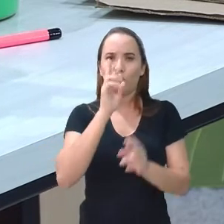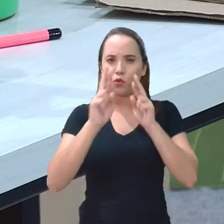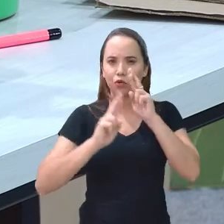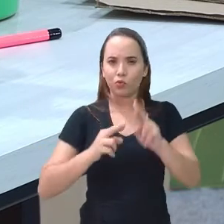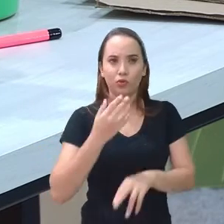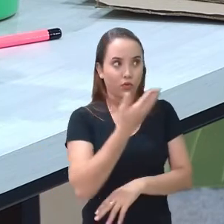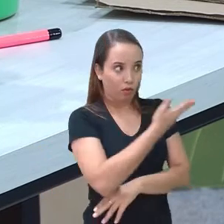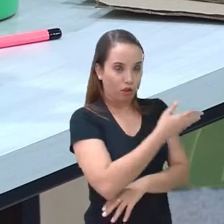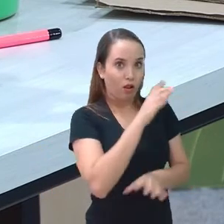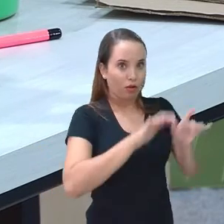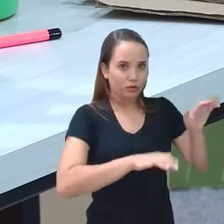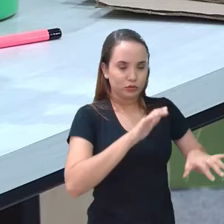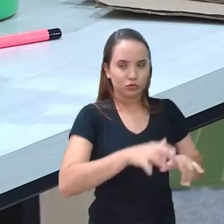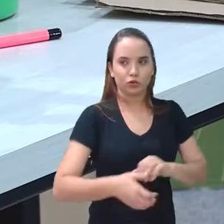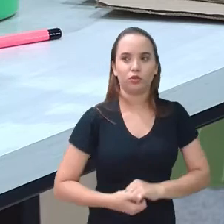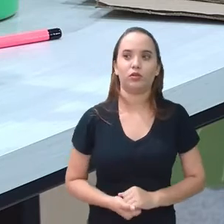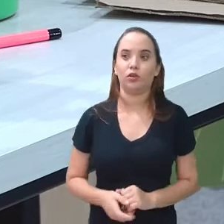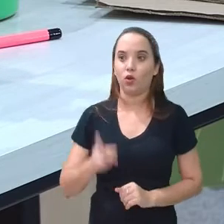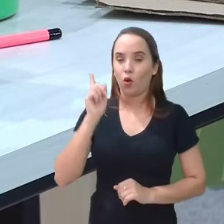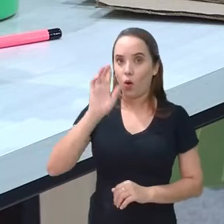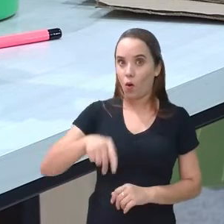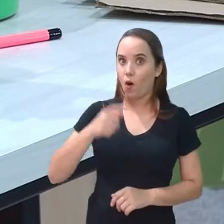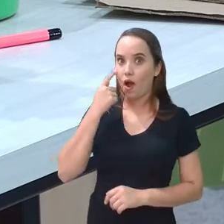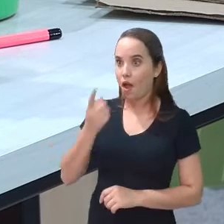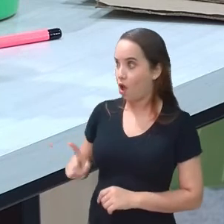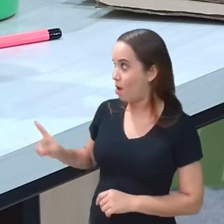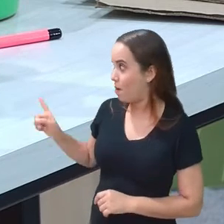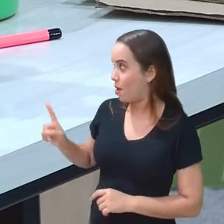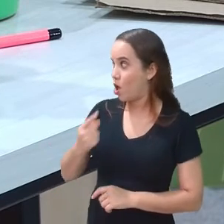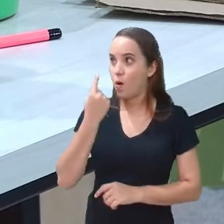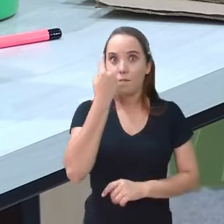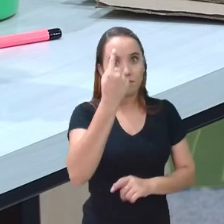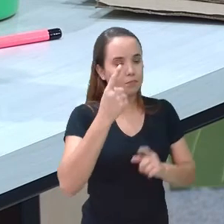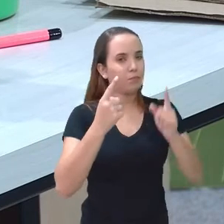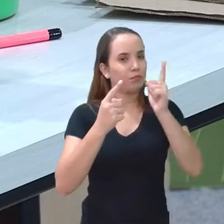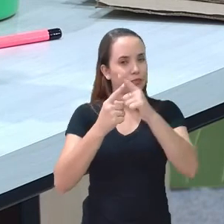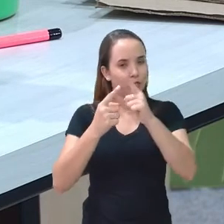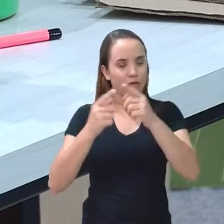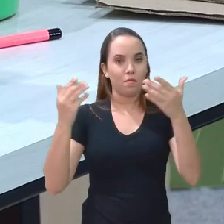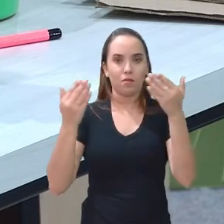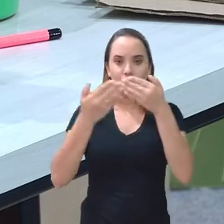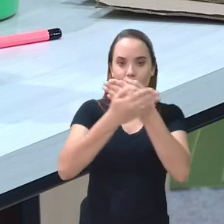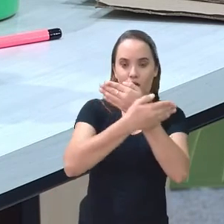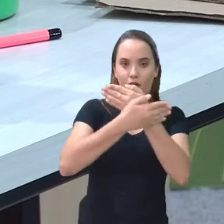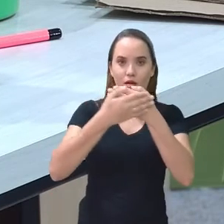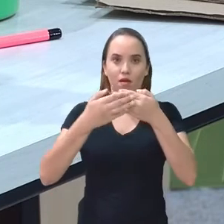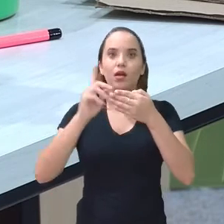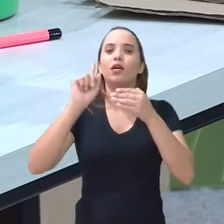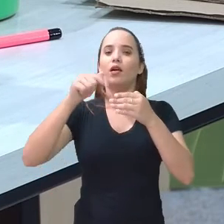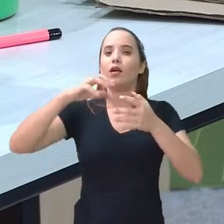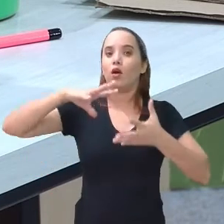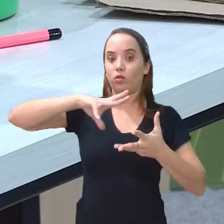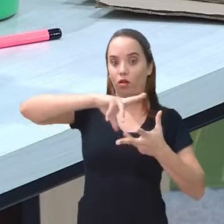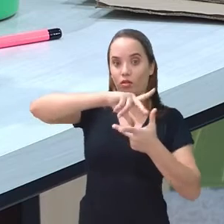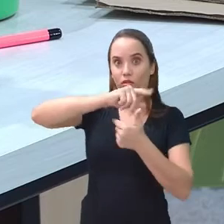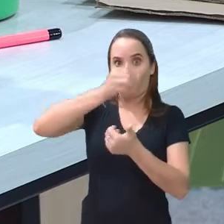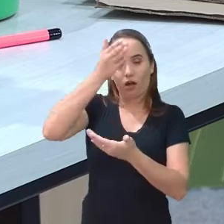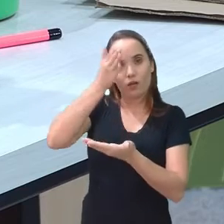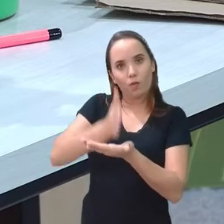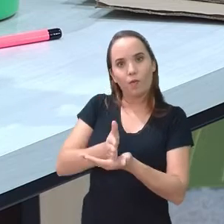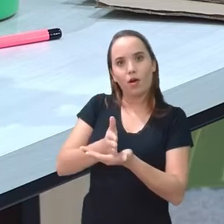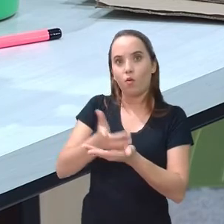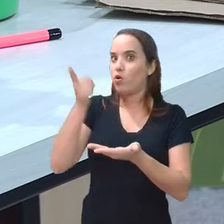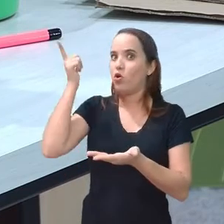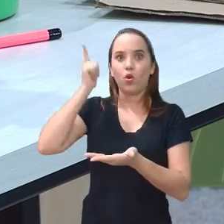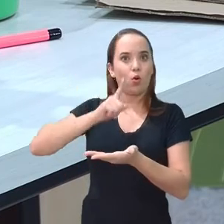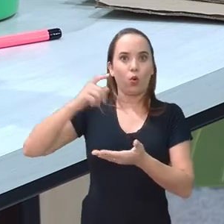Cláudia. Então, eu estou mostrando um eclipse aqui. É o eclipse em que a terra fica no meio e não